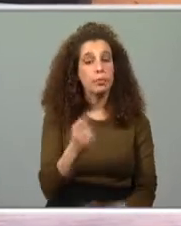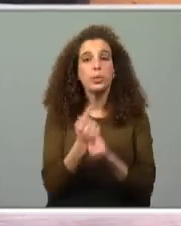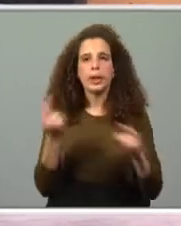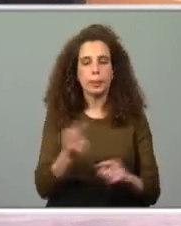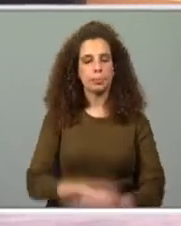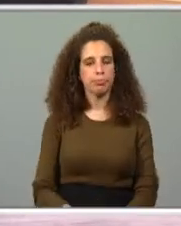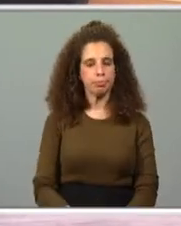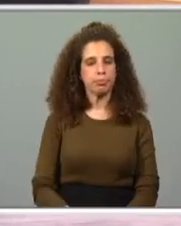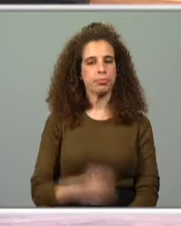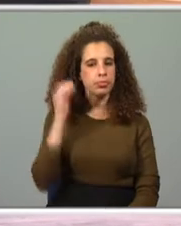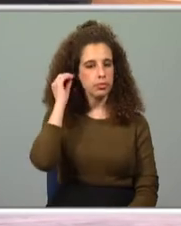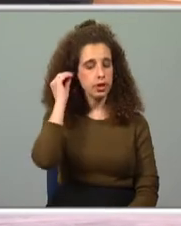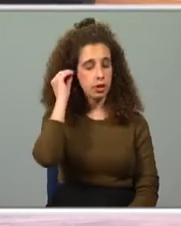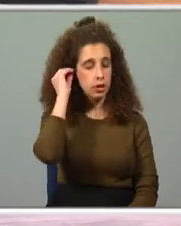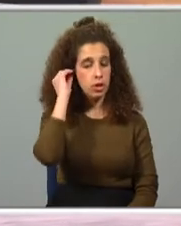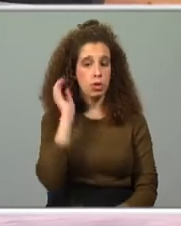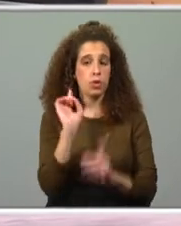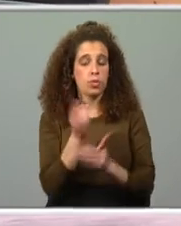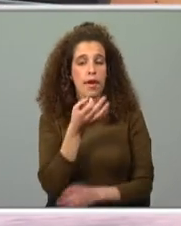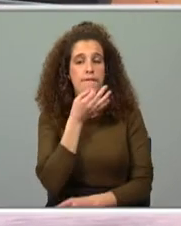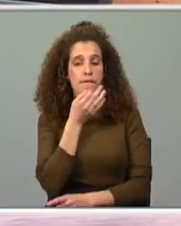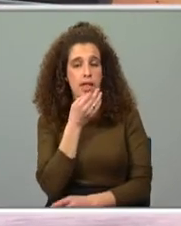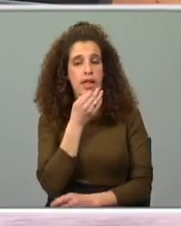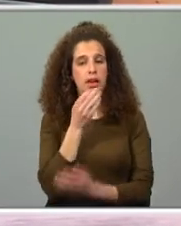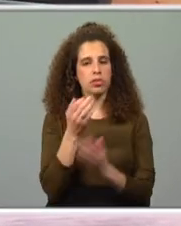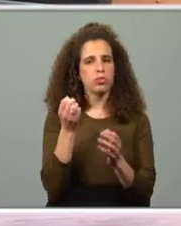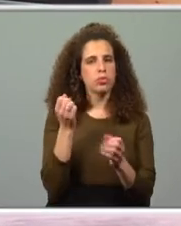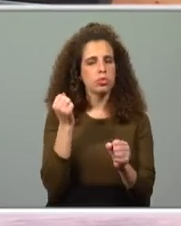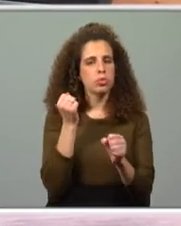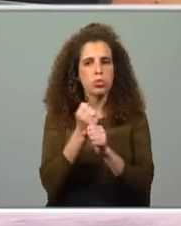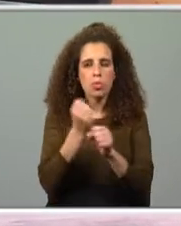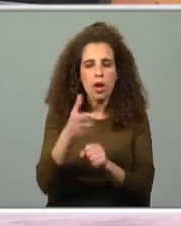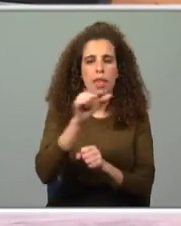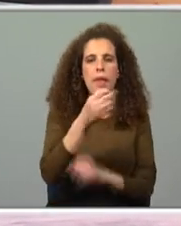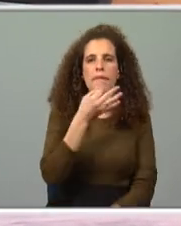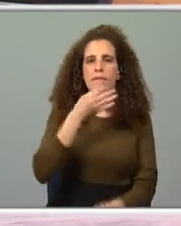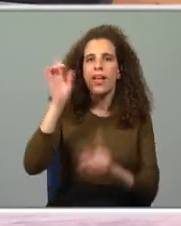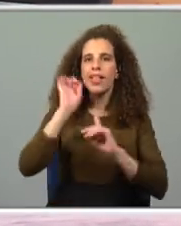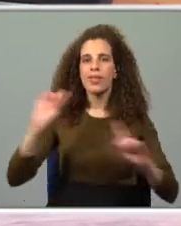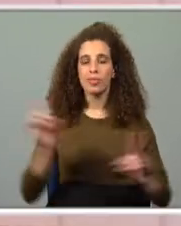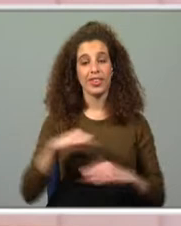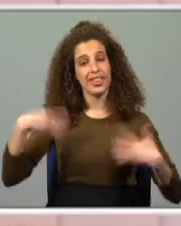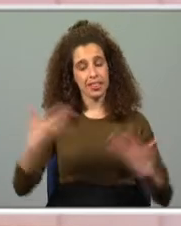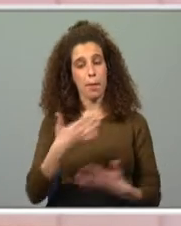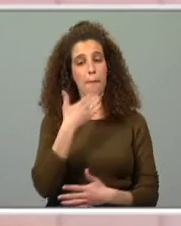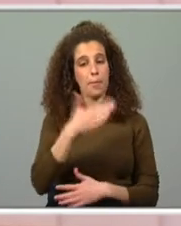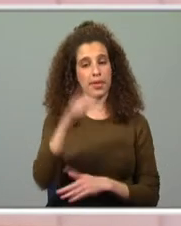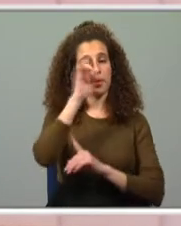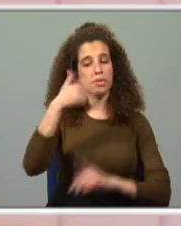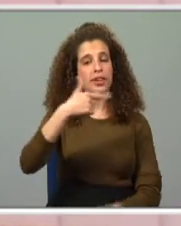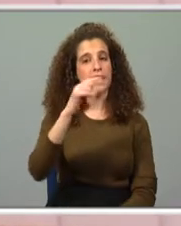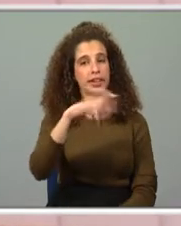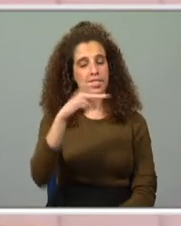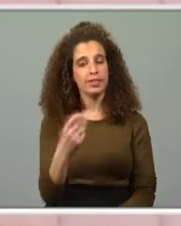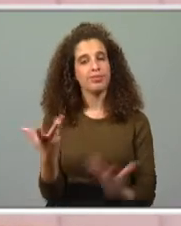porque vamos começar a falar de uma obra que também fala de música e por isso eu pedi à professora Teresa para estar aqui